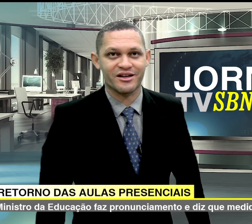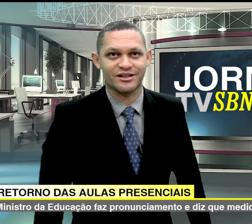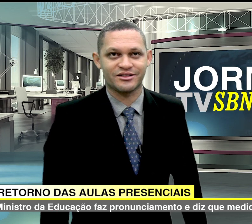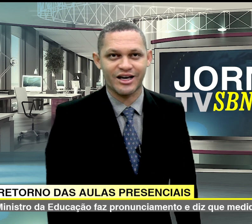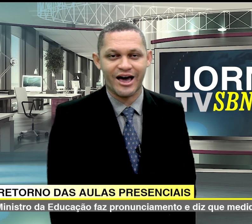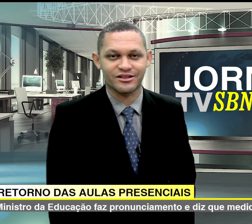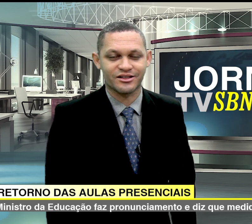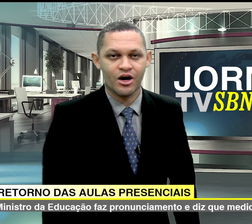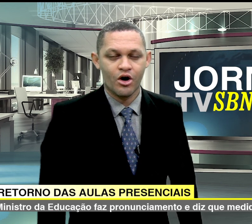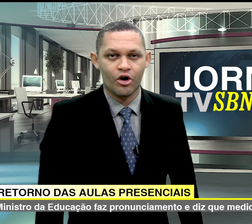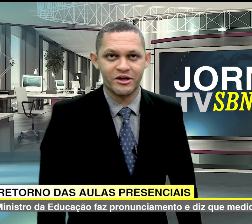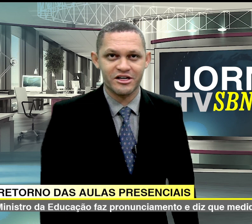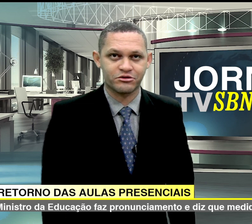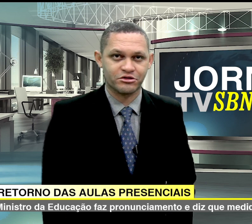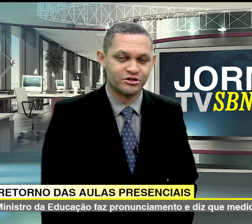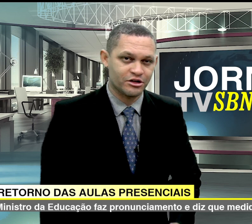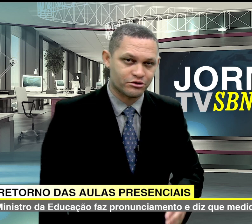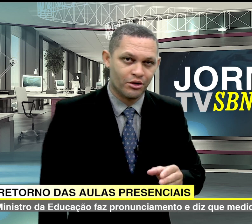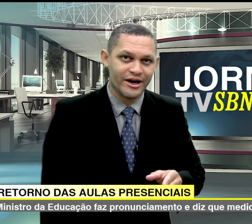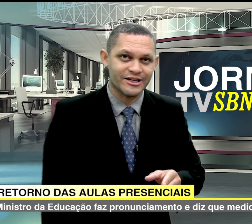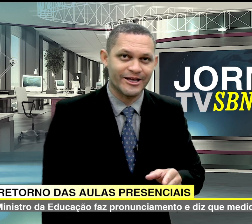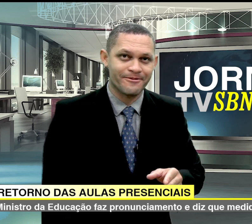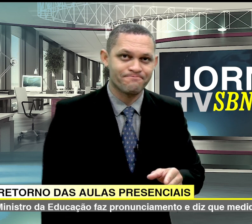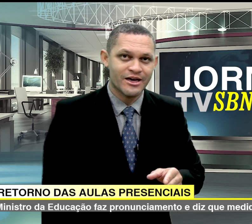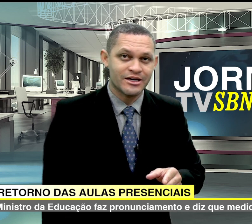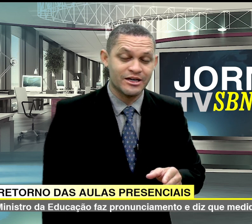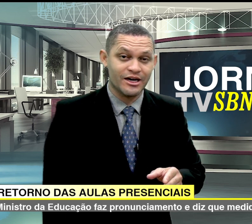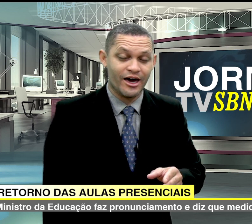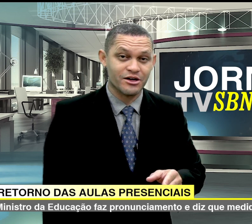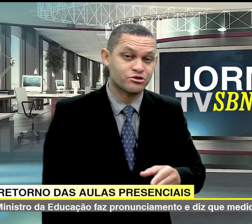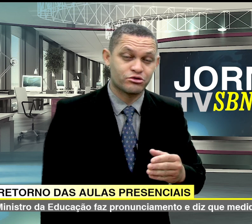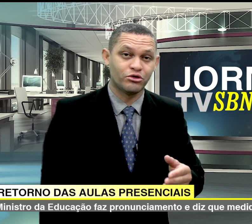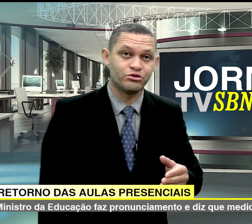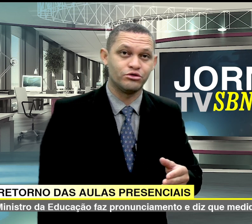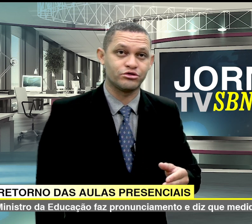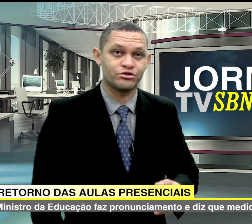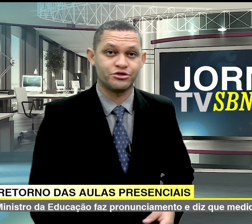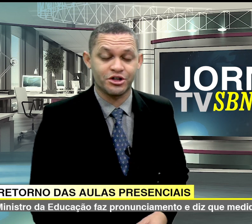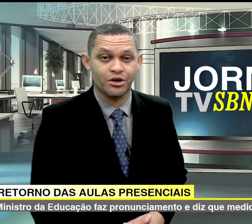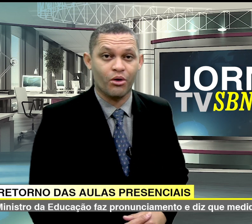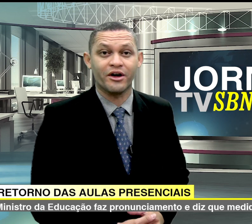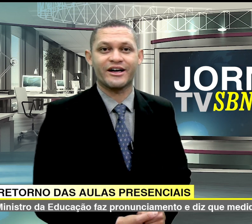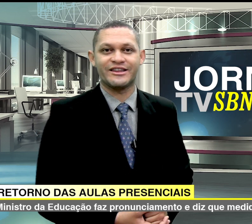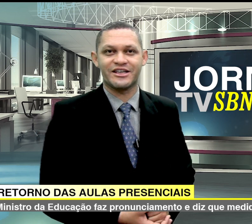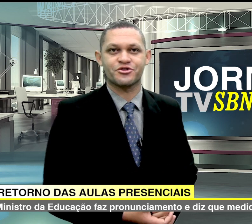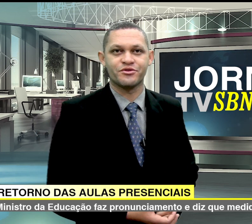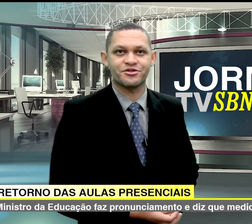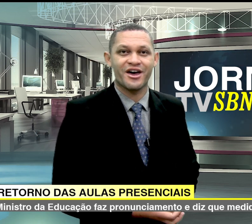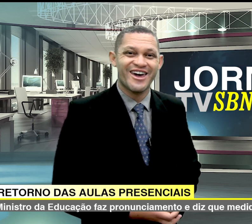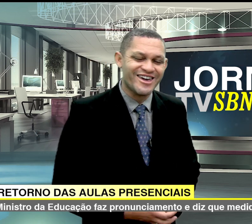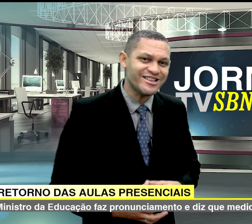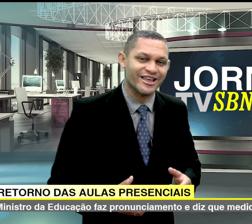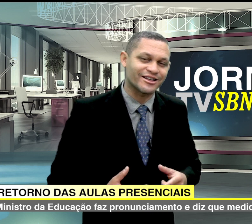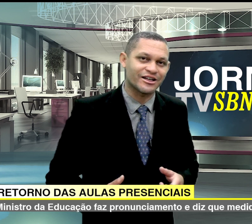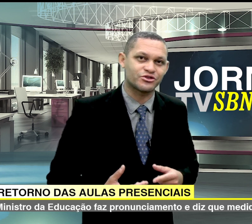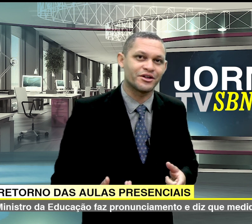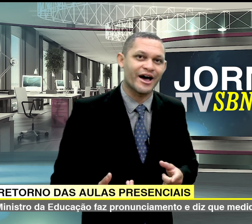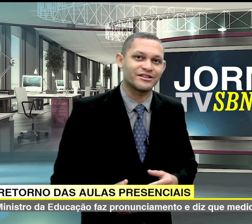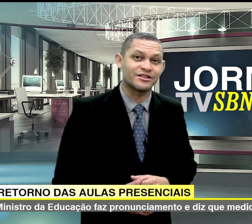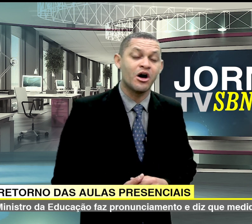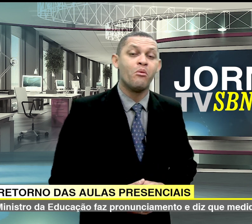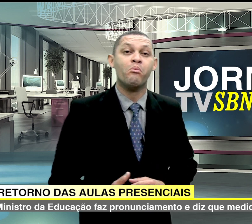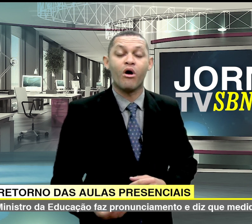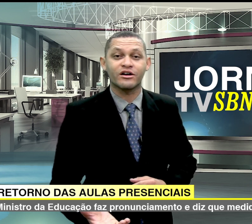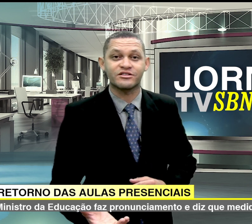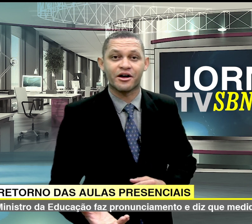aulas presenciais. O ministro citou ainda que estudos de organismos